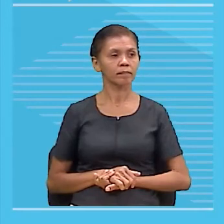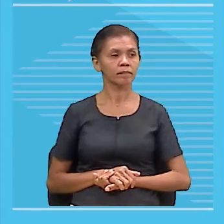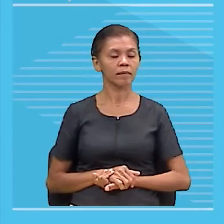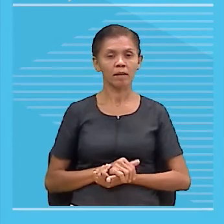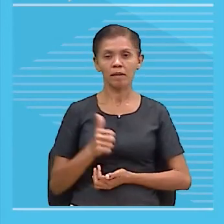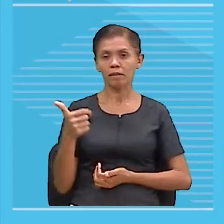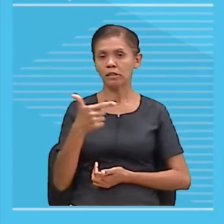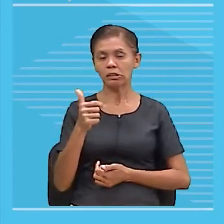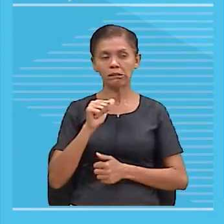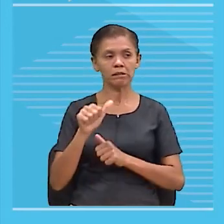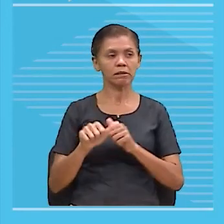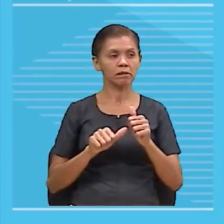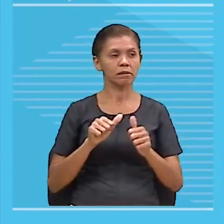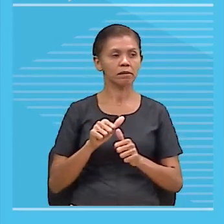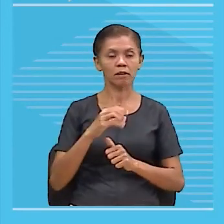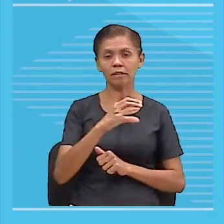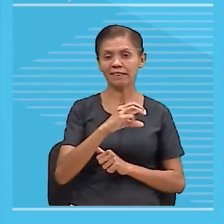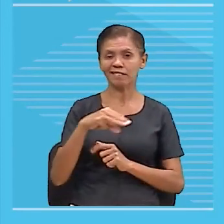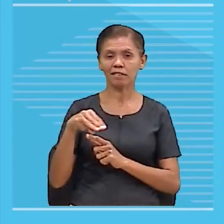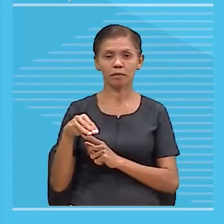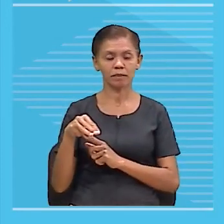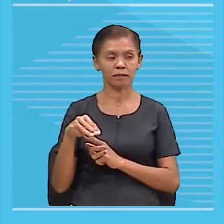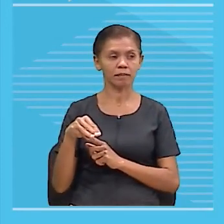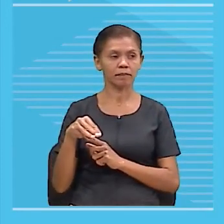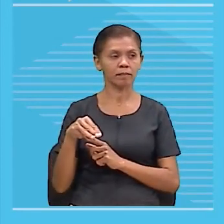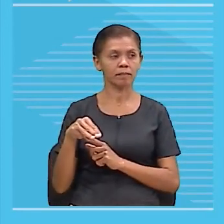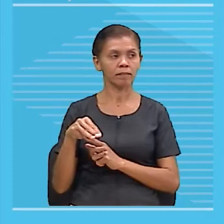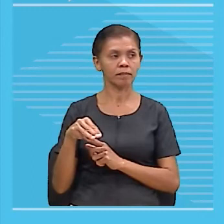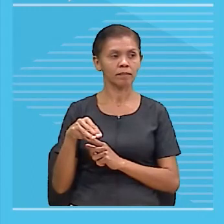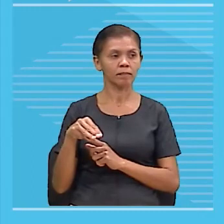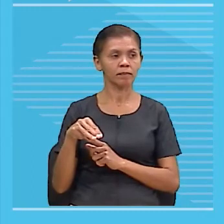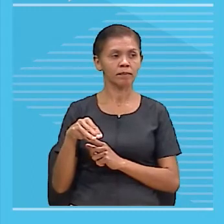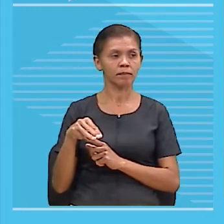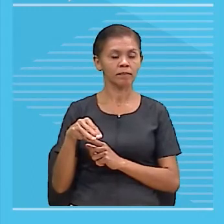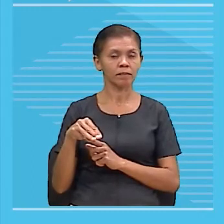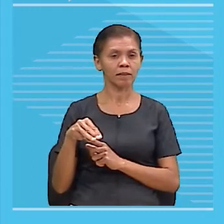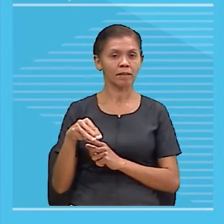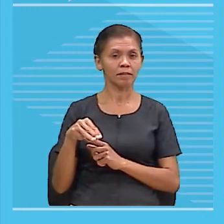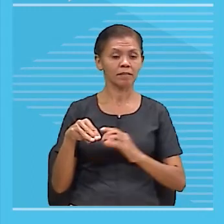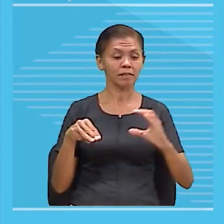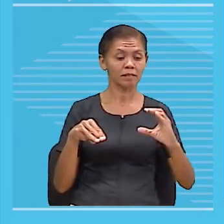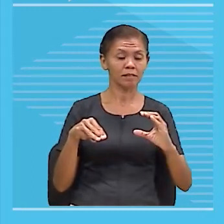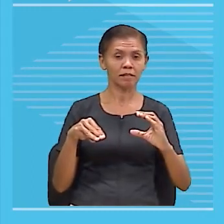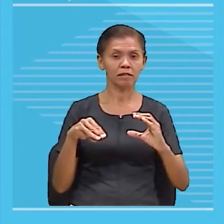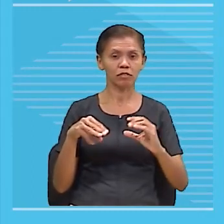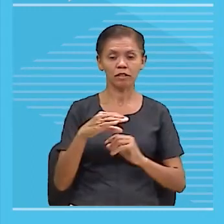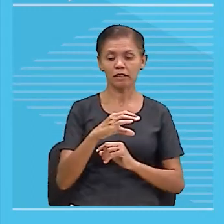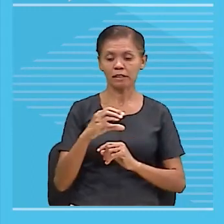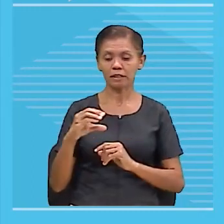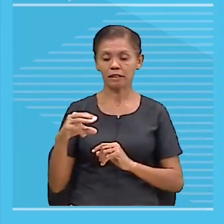alteração, aqui está em centímetros. De centímetros para metros, eu tenho